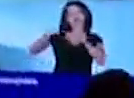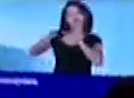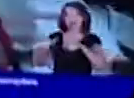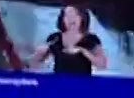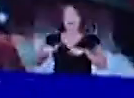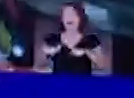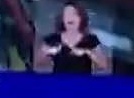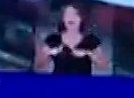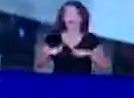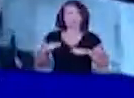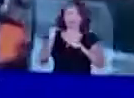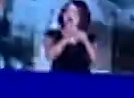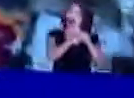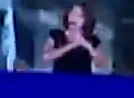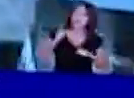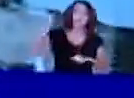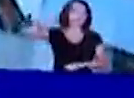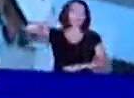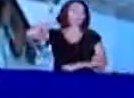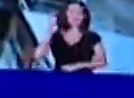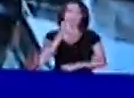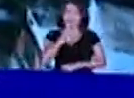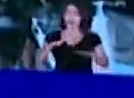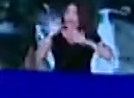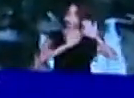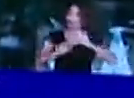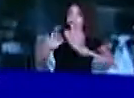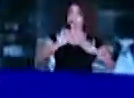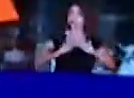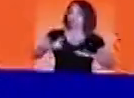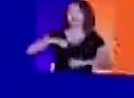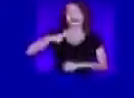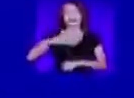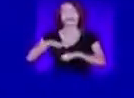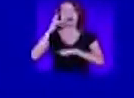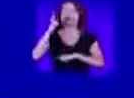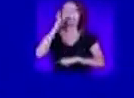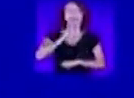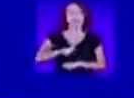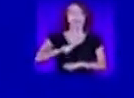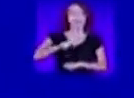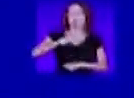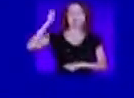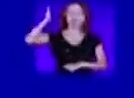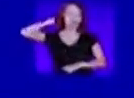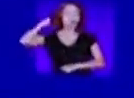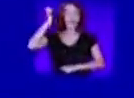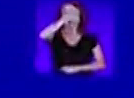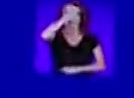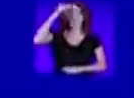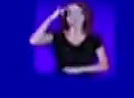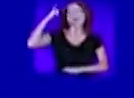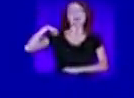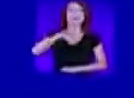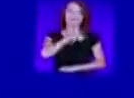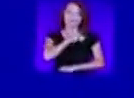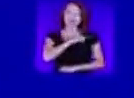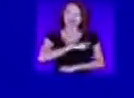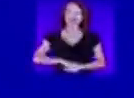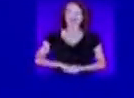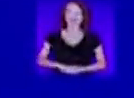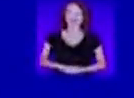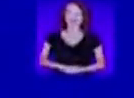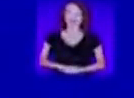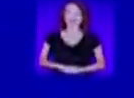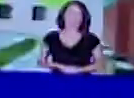cartório a milhares de famílias. Nós já vamos chegando a quase 10 mil famílias com o seu título de